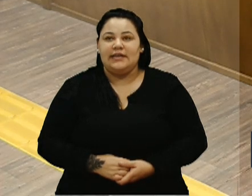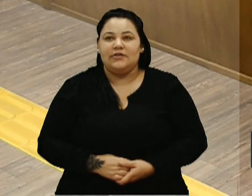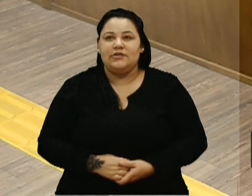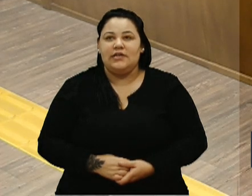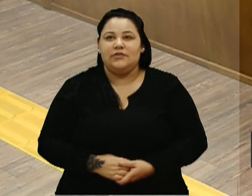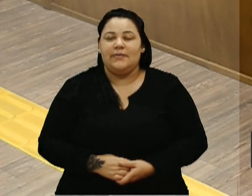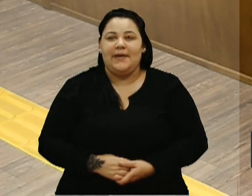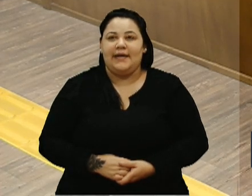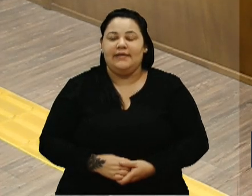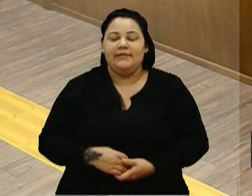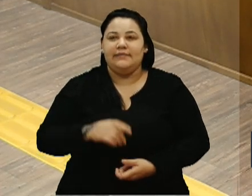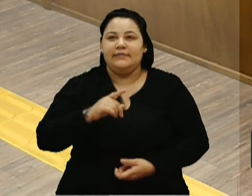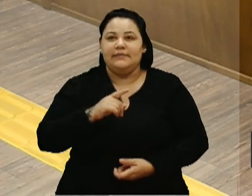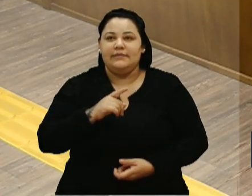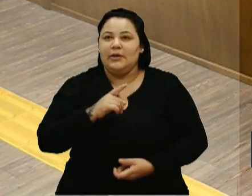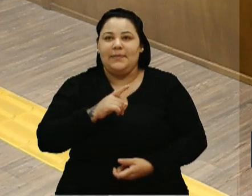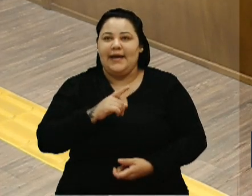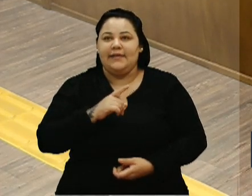Psicologia.